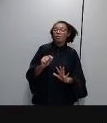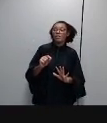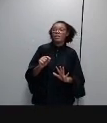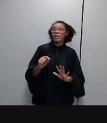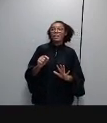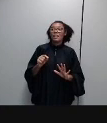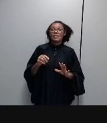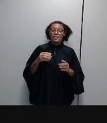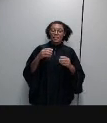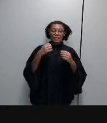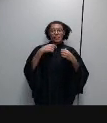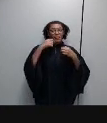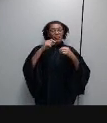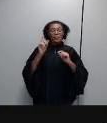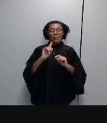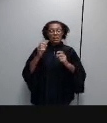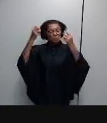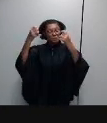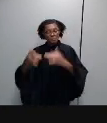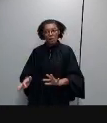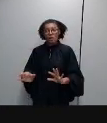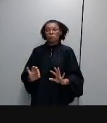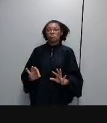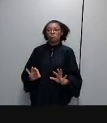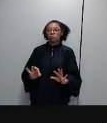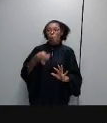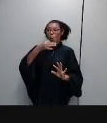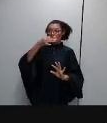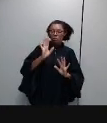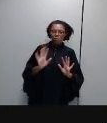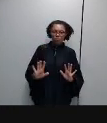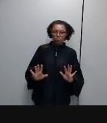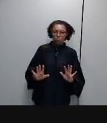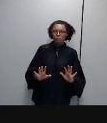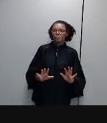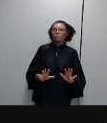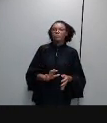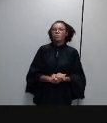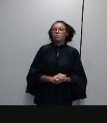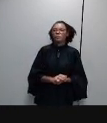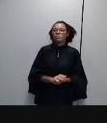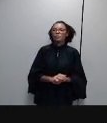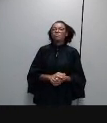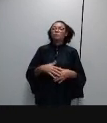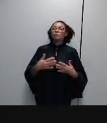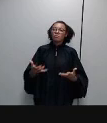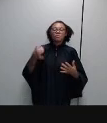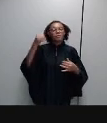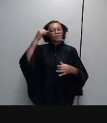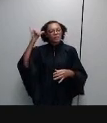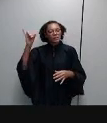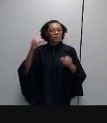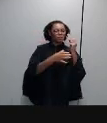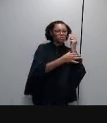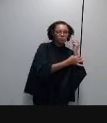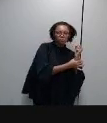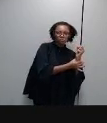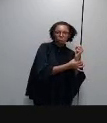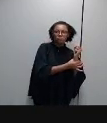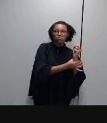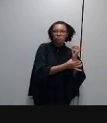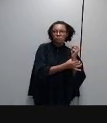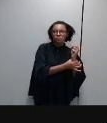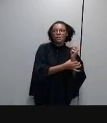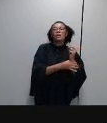mas se próprio ivatel A primeira é fazendo a garantia a garantia abrindo o